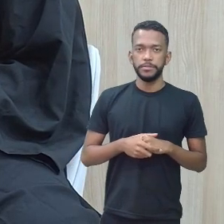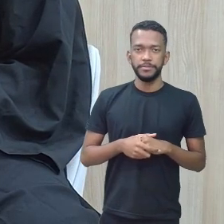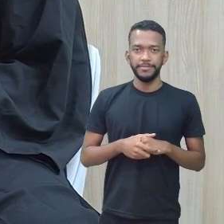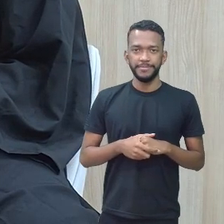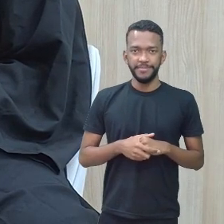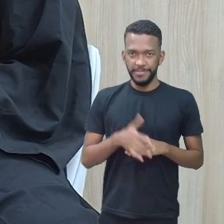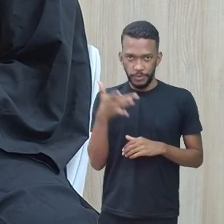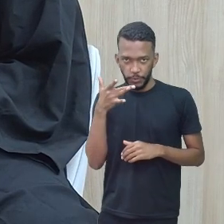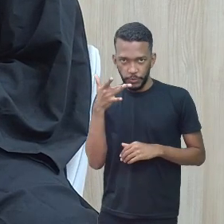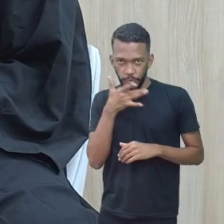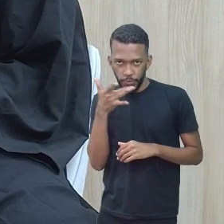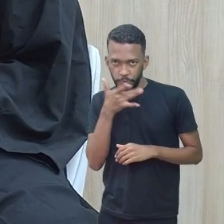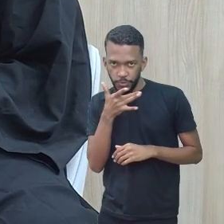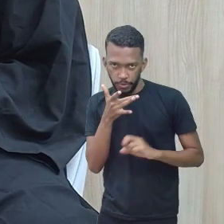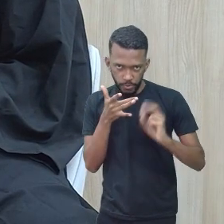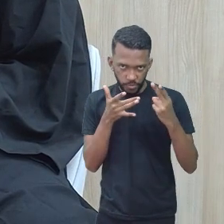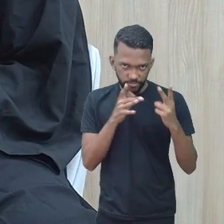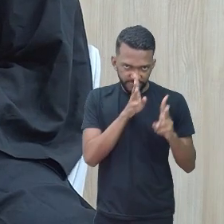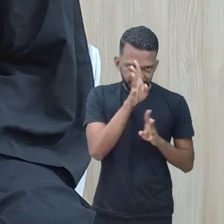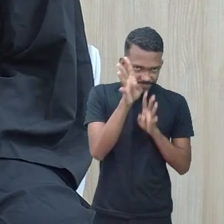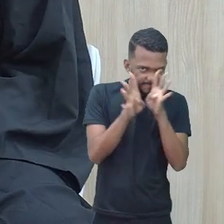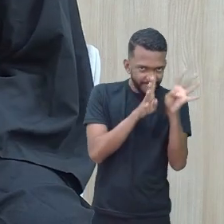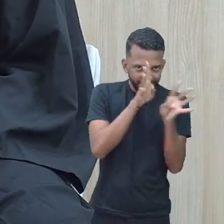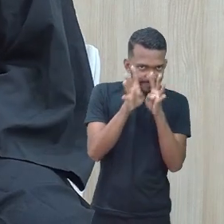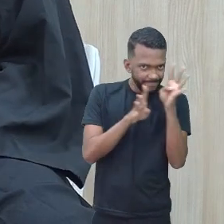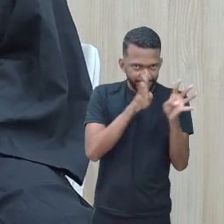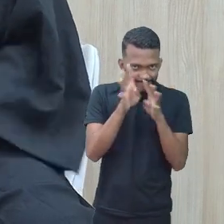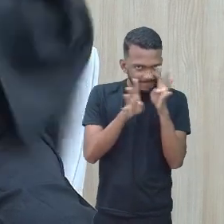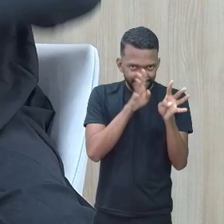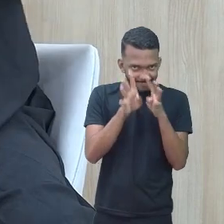Gostosuras ou travessuras?